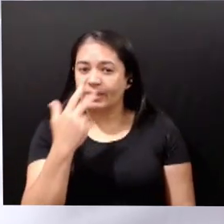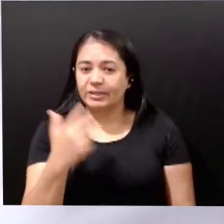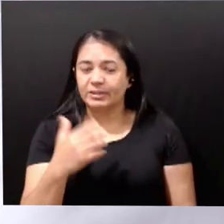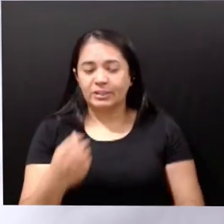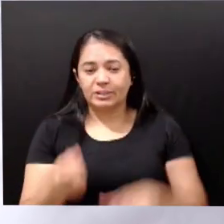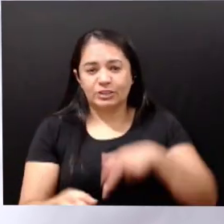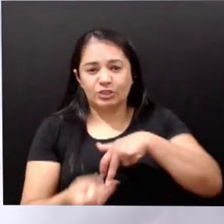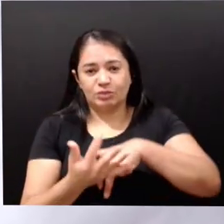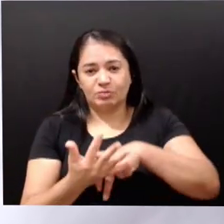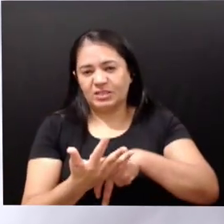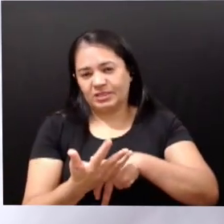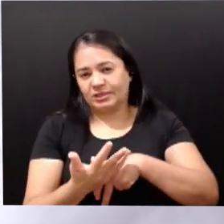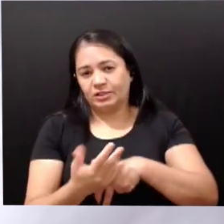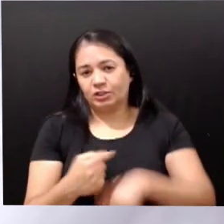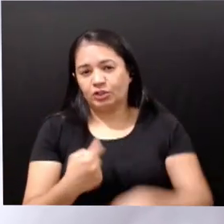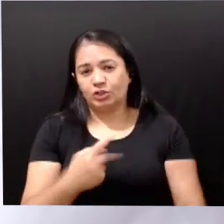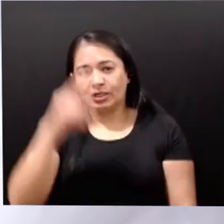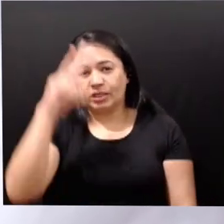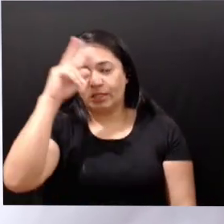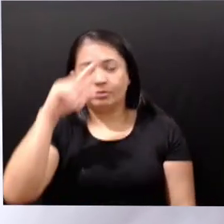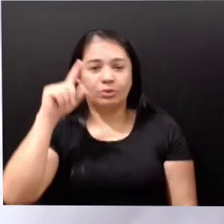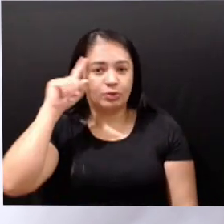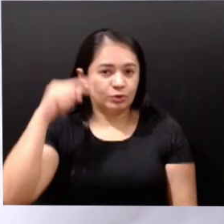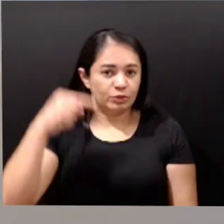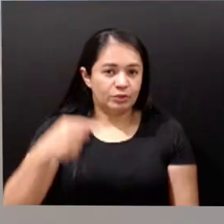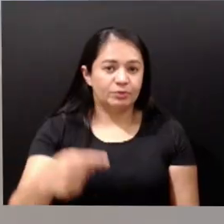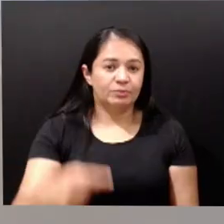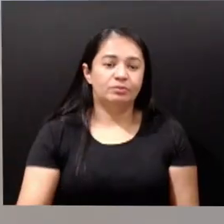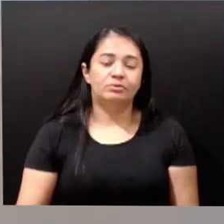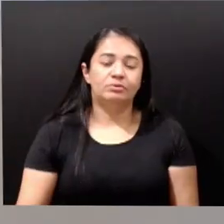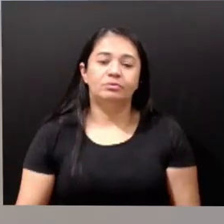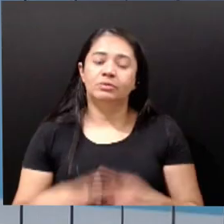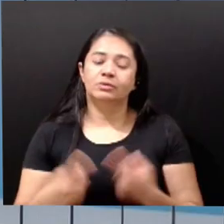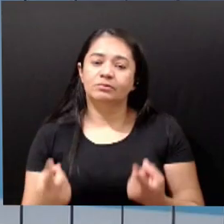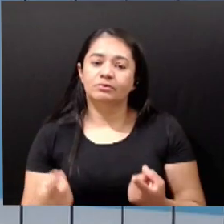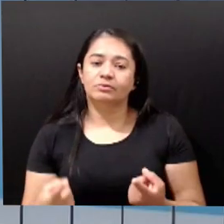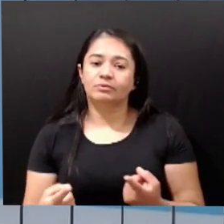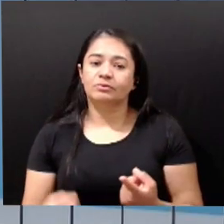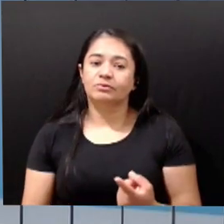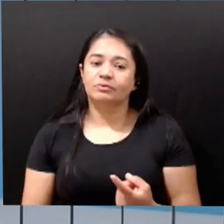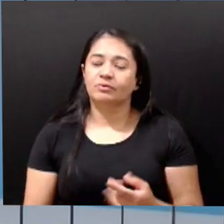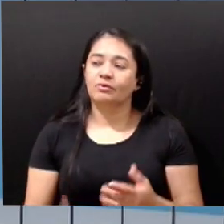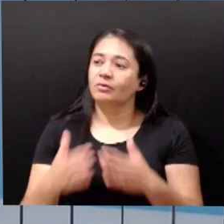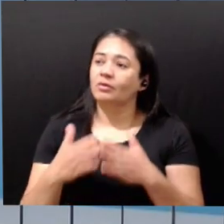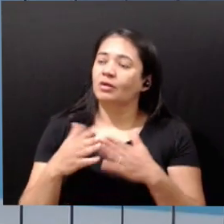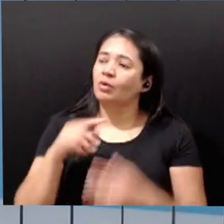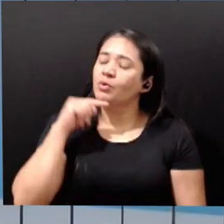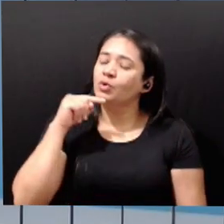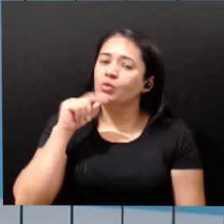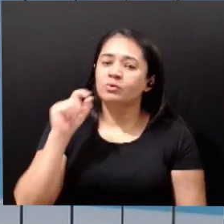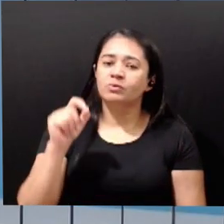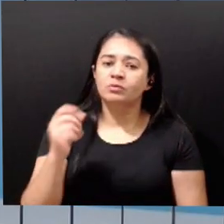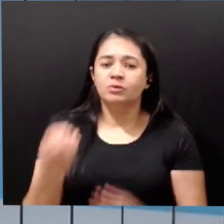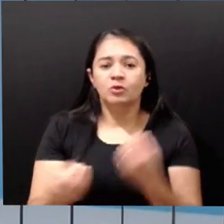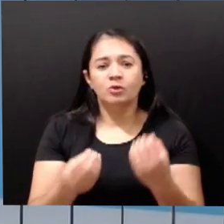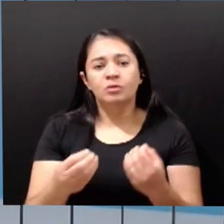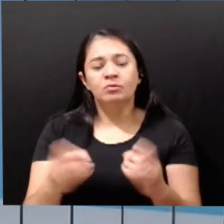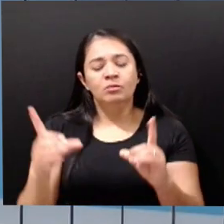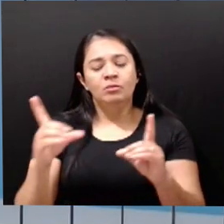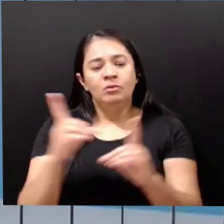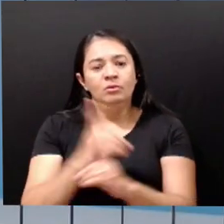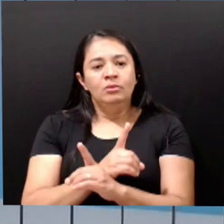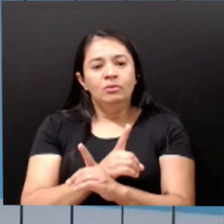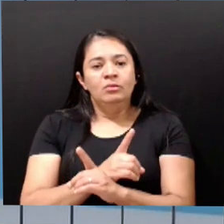dor bacteriana clássica que a gente lembra do dia a dia. E doutor, até gostaria de tirar essa dúvida, né? Como que é feito